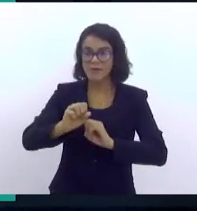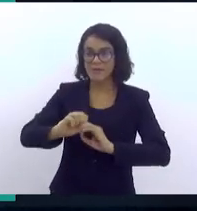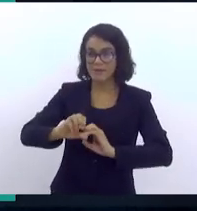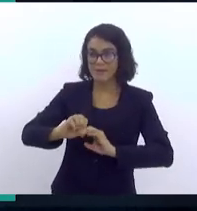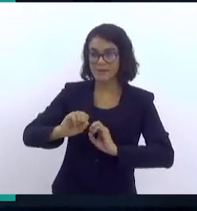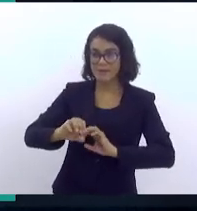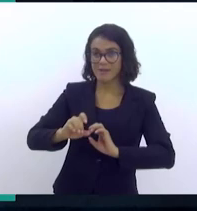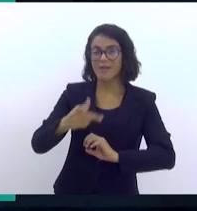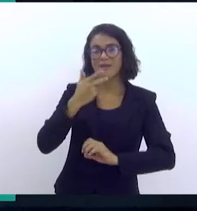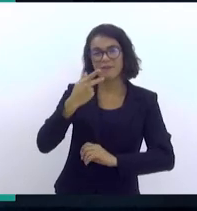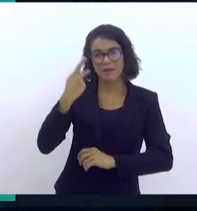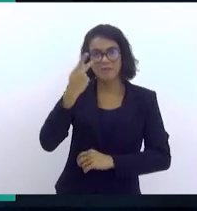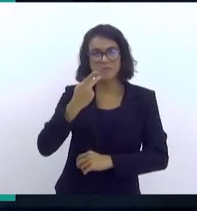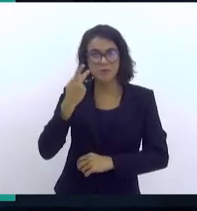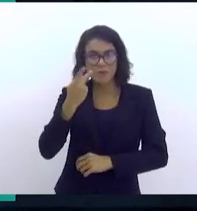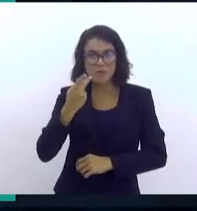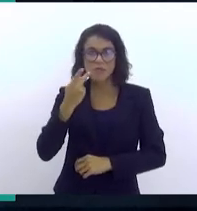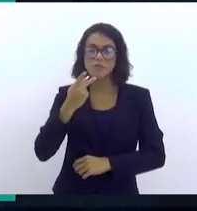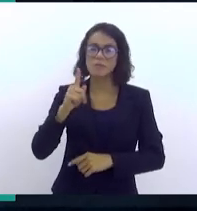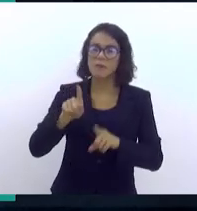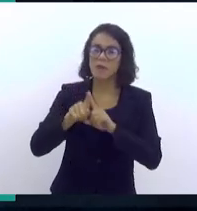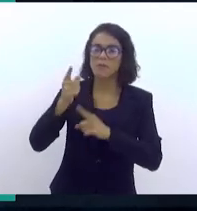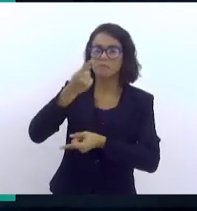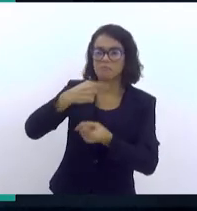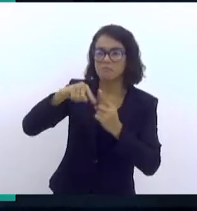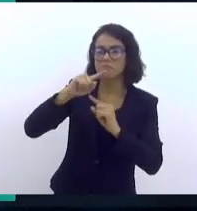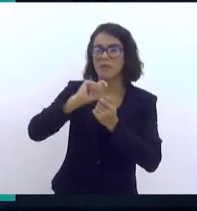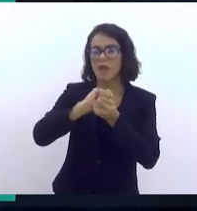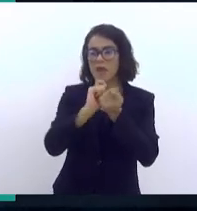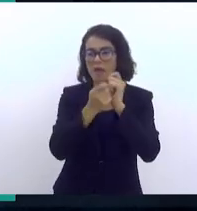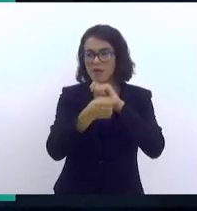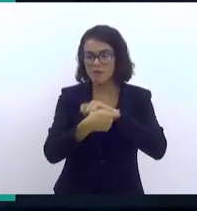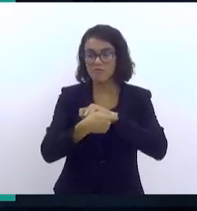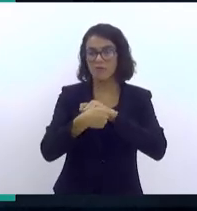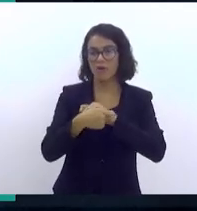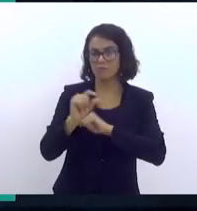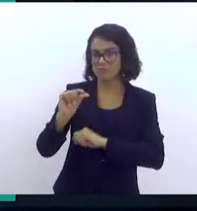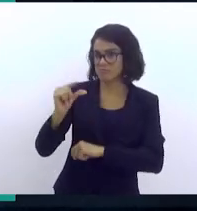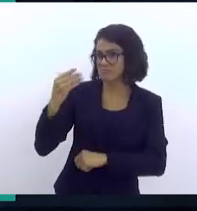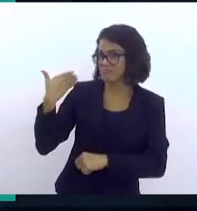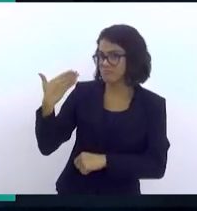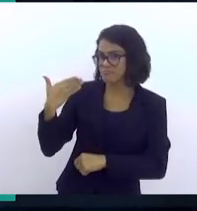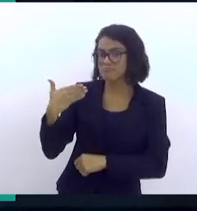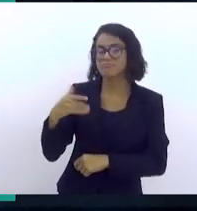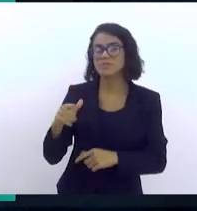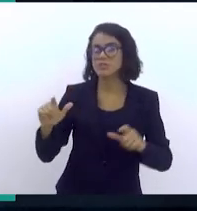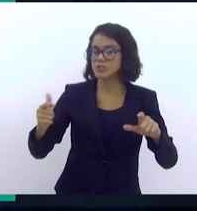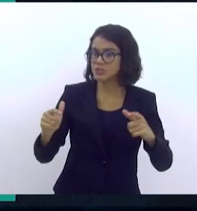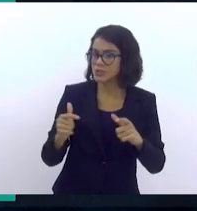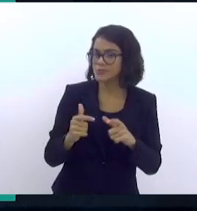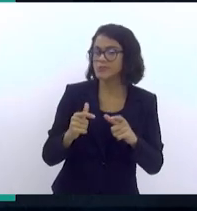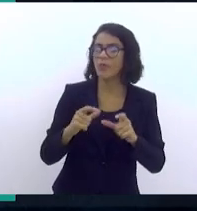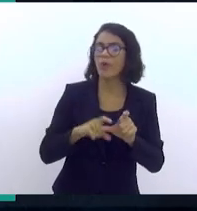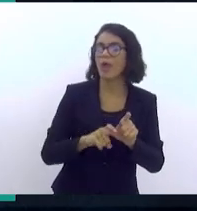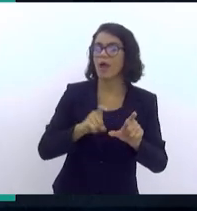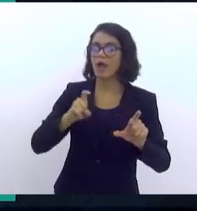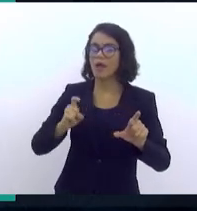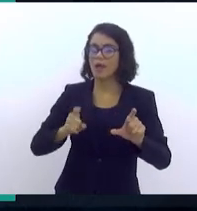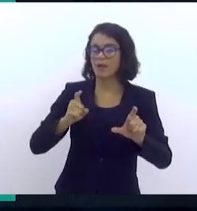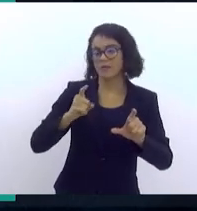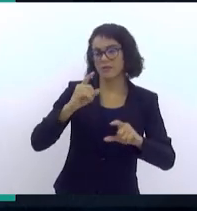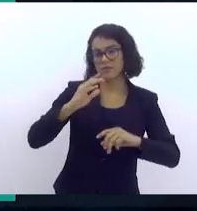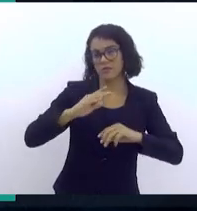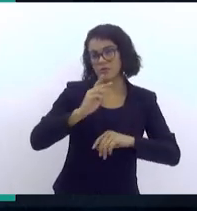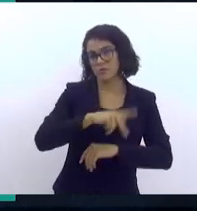a gente está falando das políticas né e das reformas recentes também que reduzem a autonomia dos profissionais de